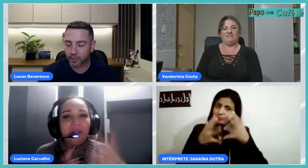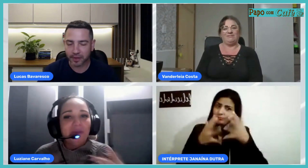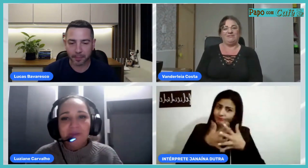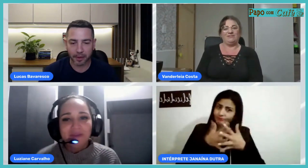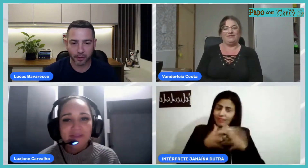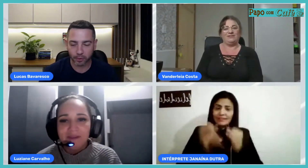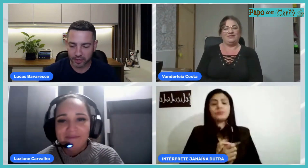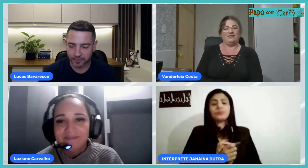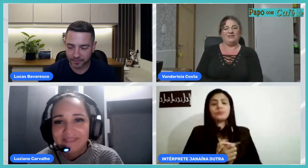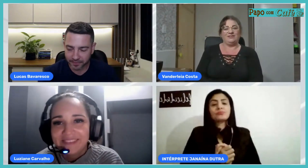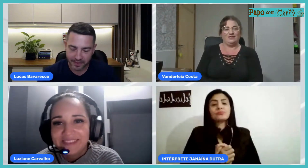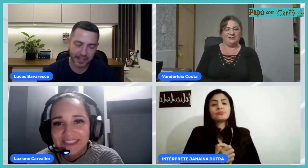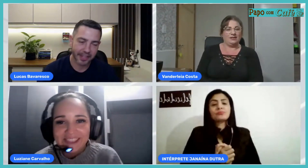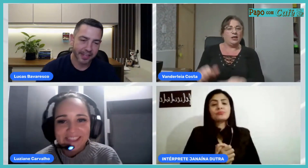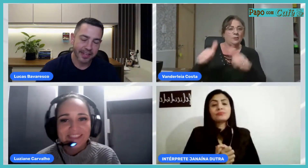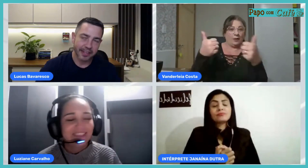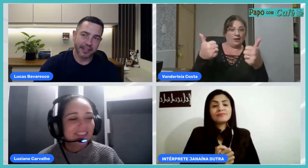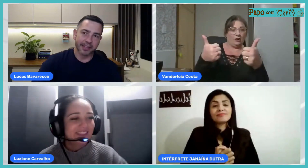sabe por que eu fiz essa pergunta?